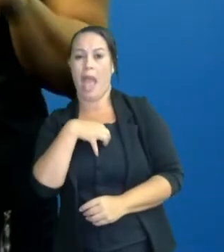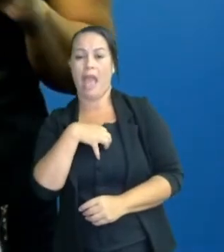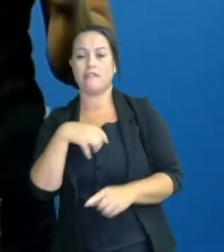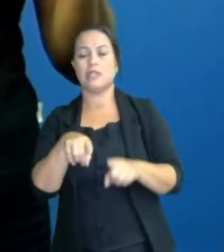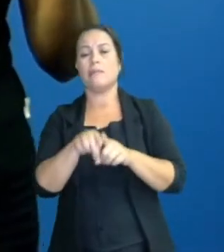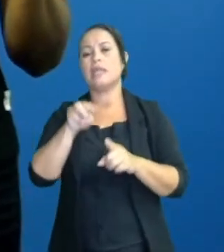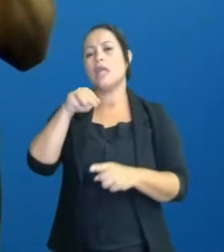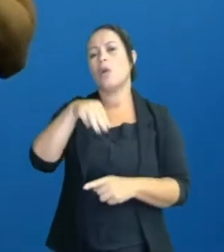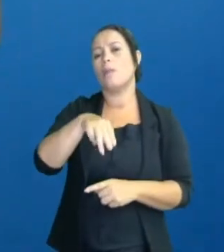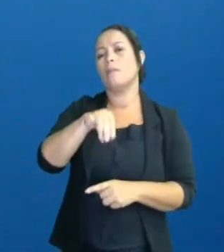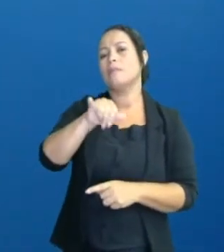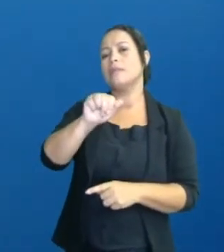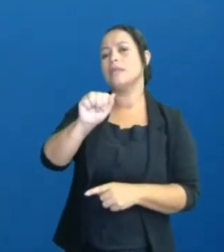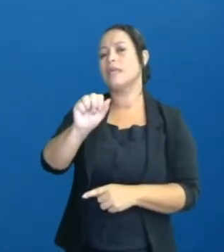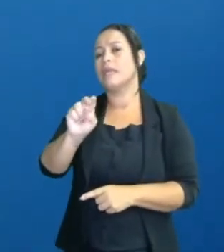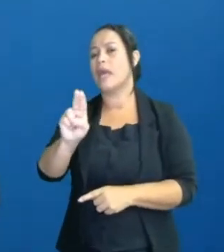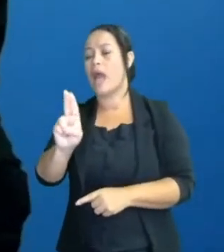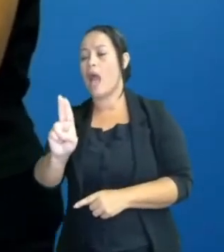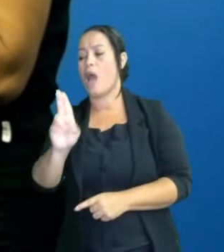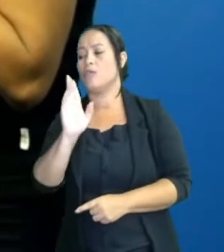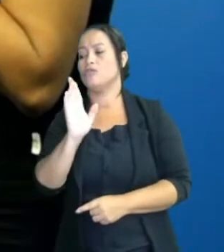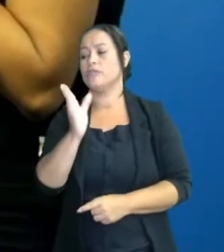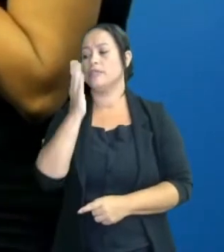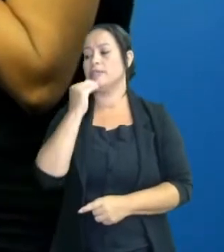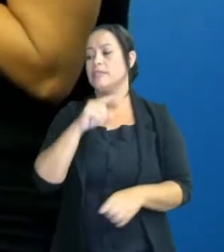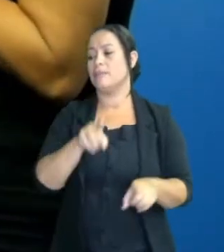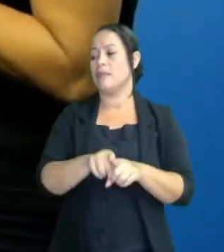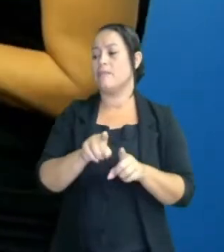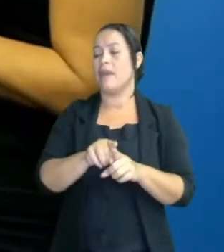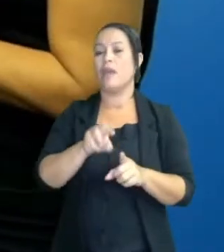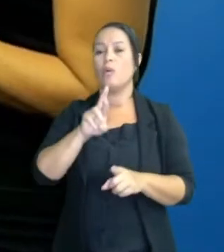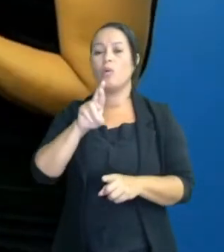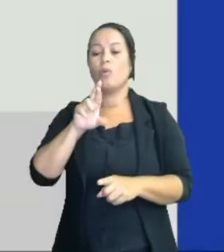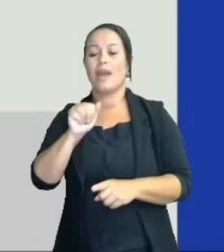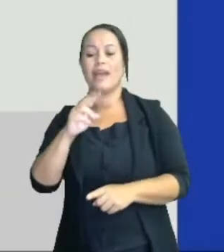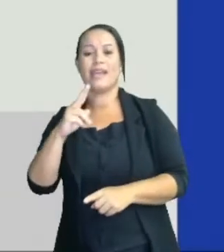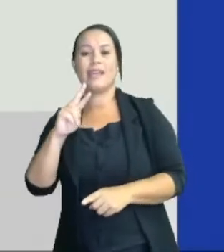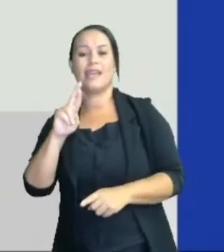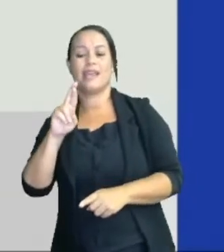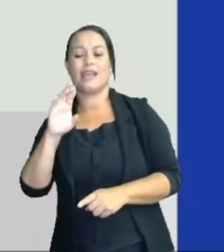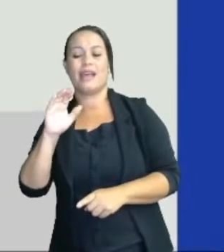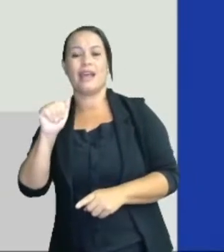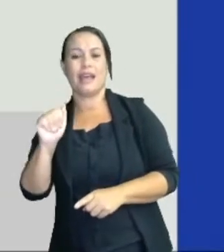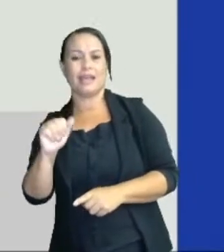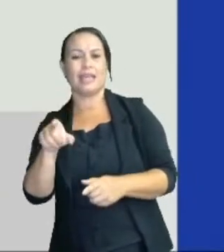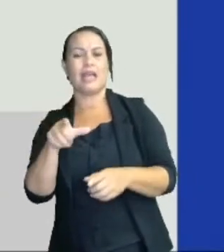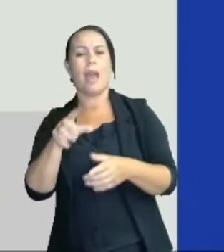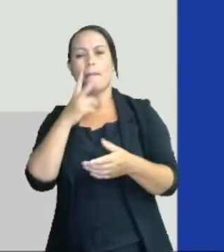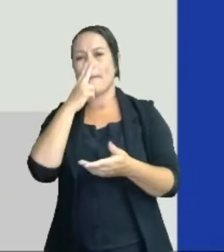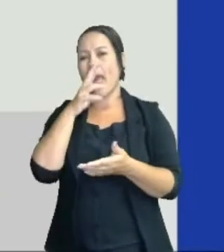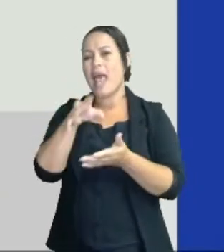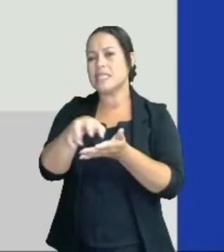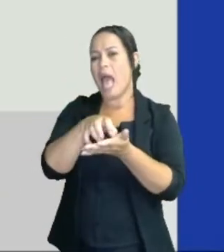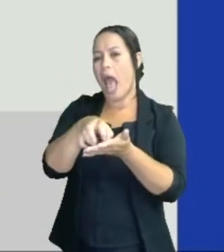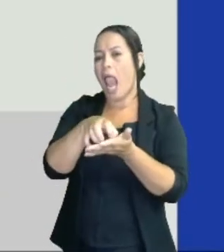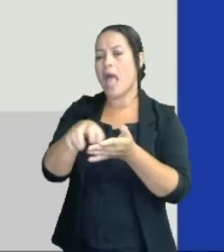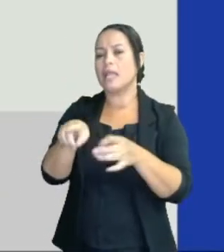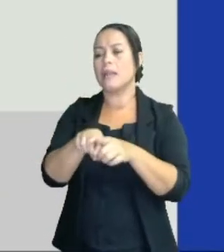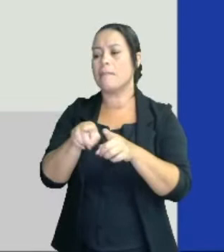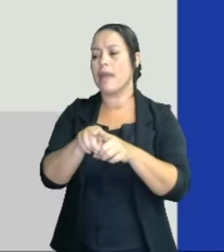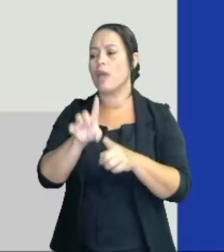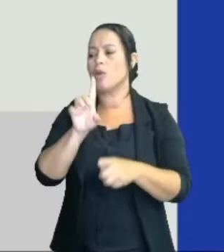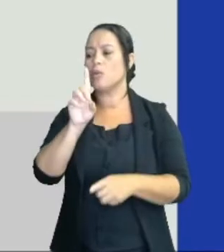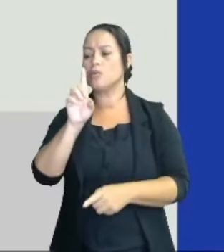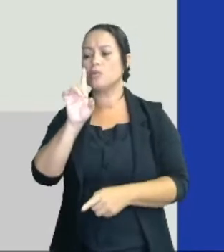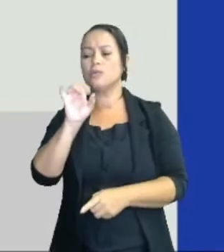O miau. A gente tem também o hack-hack, que é alguma coisa ralando. O